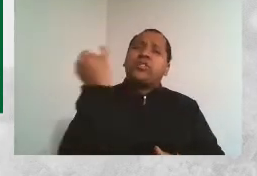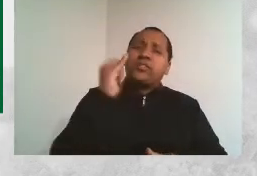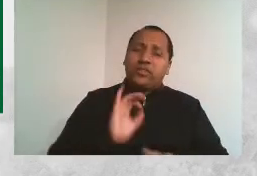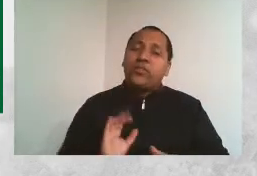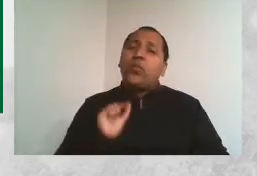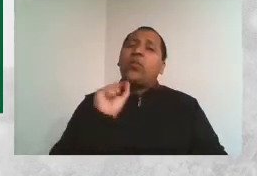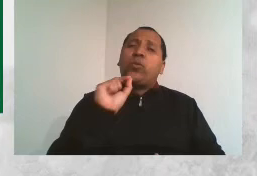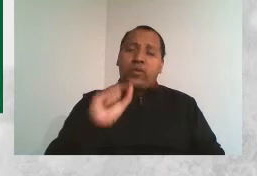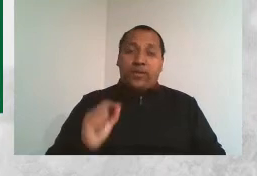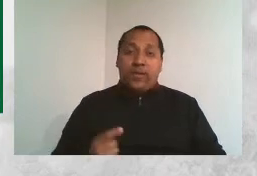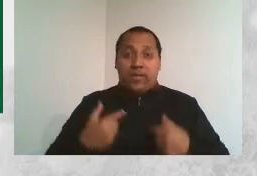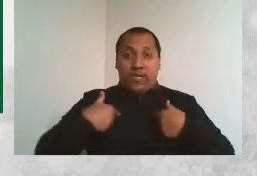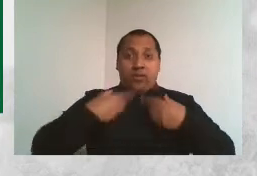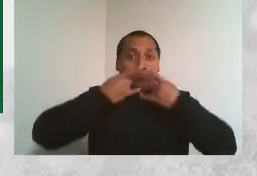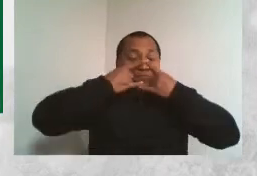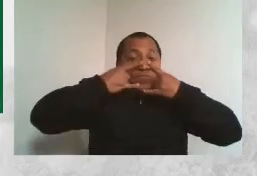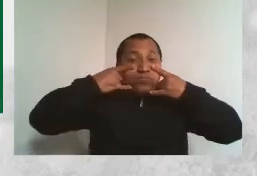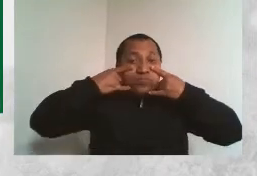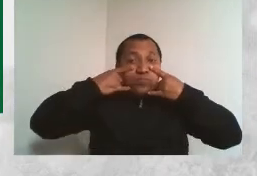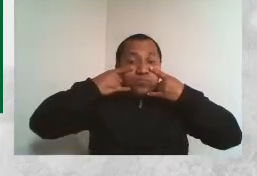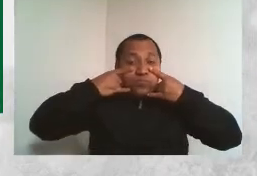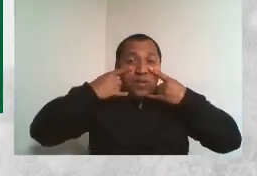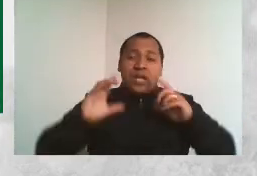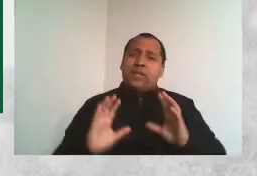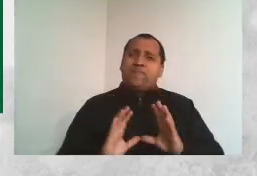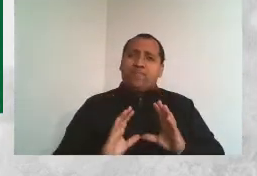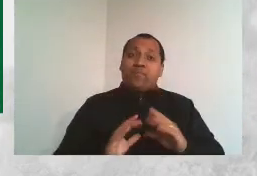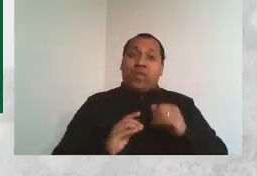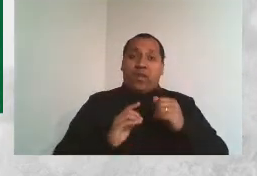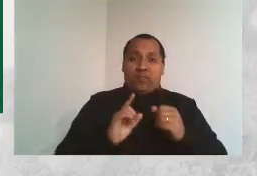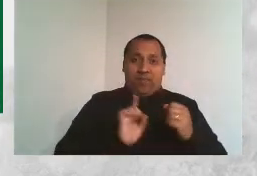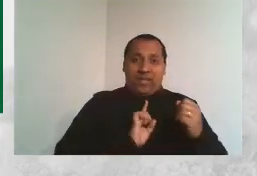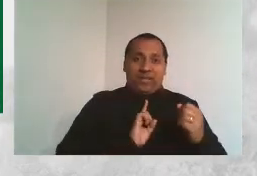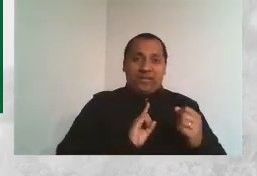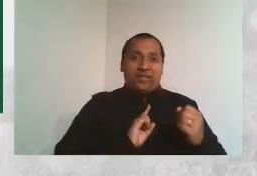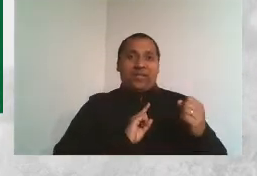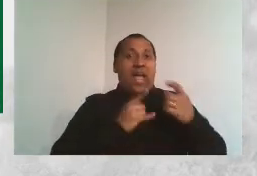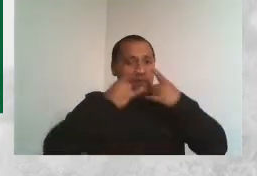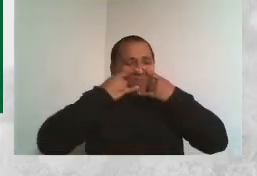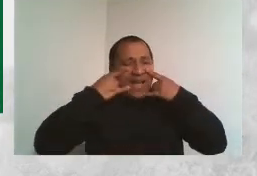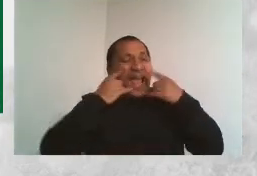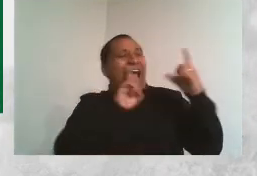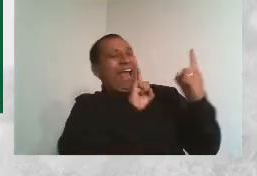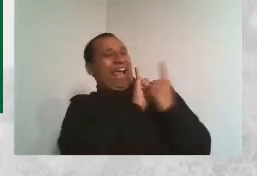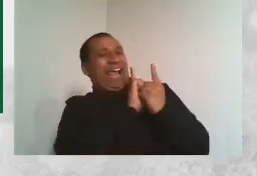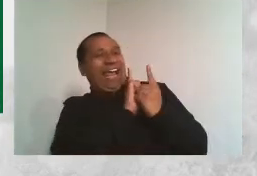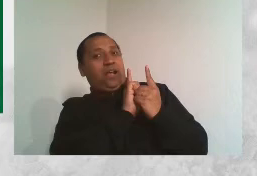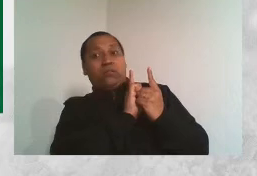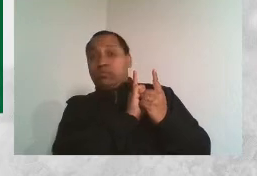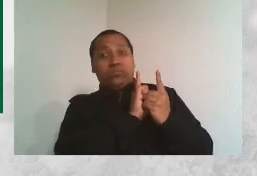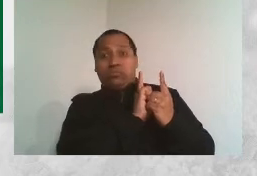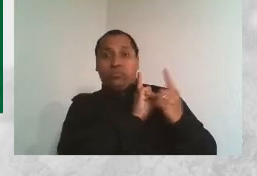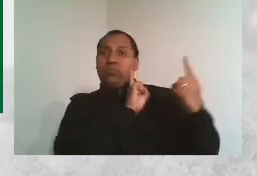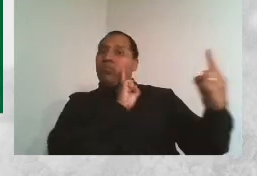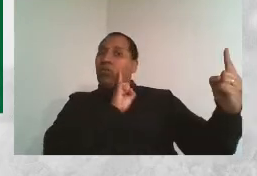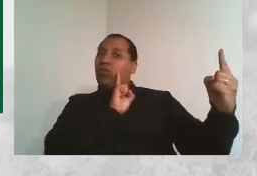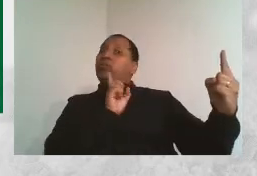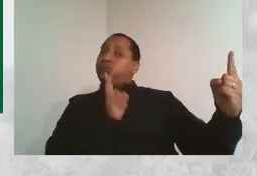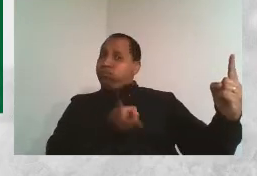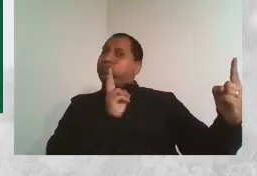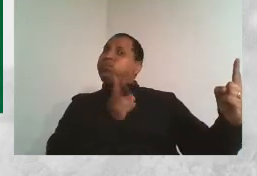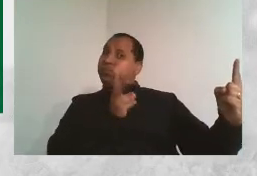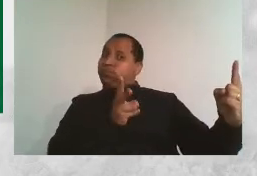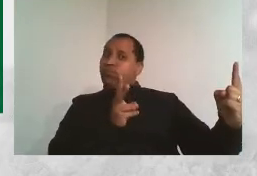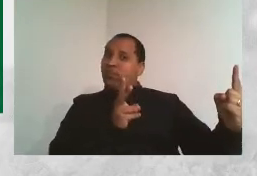máscara, mas o distanciamento social, ele permanece. Então, a gente solicita sempre